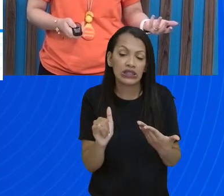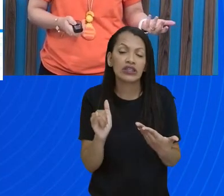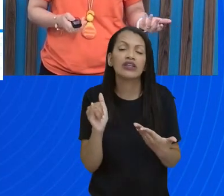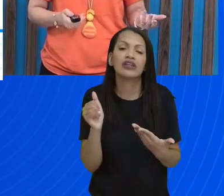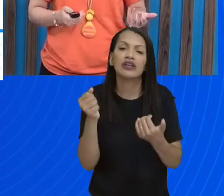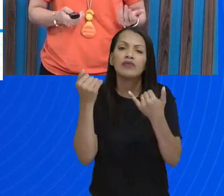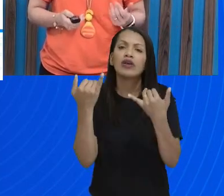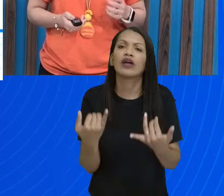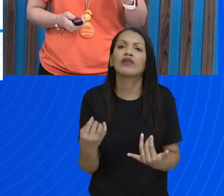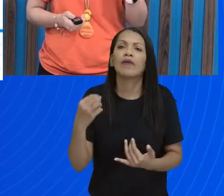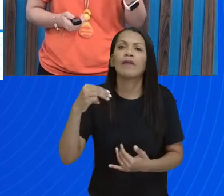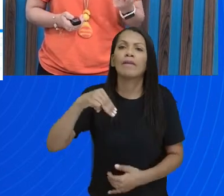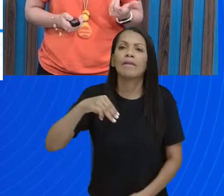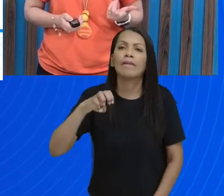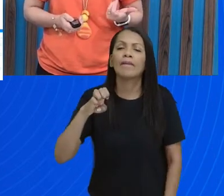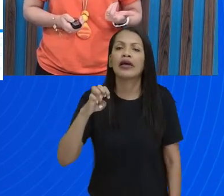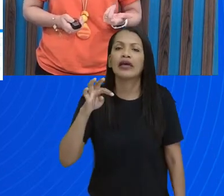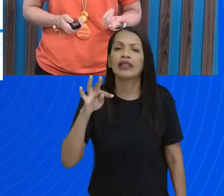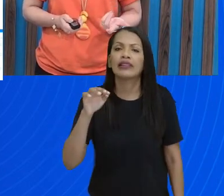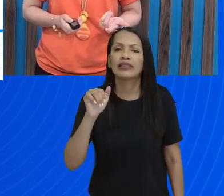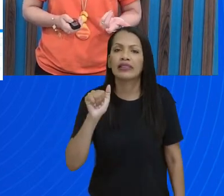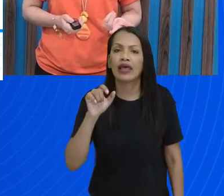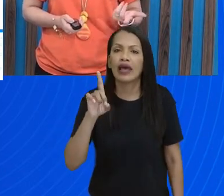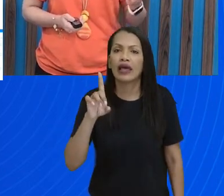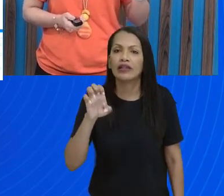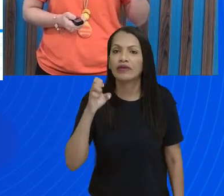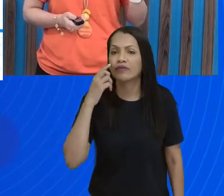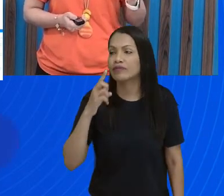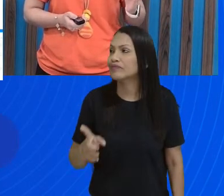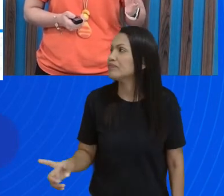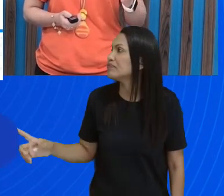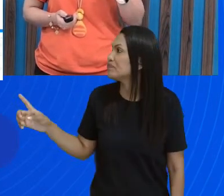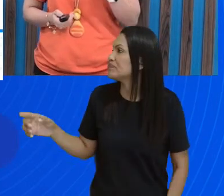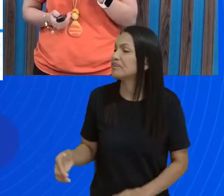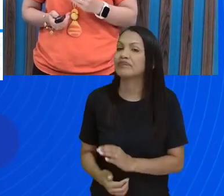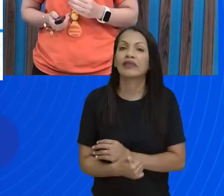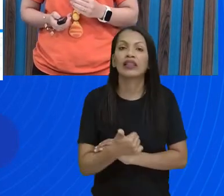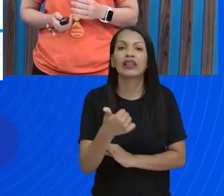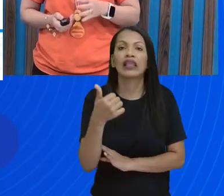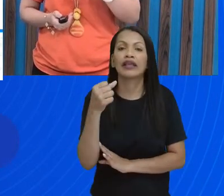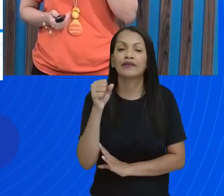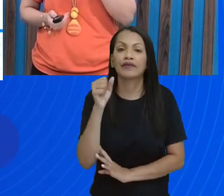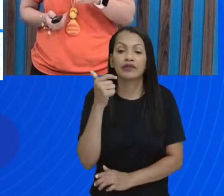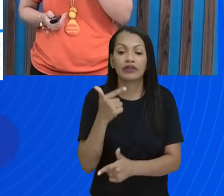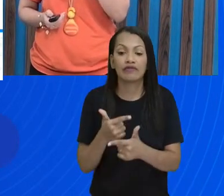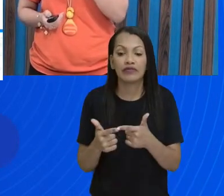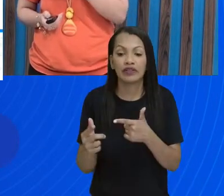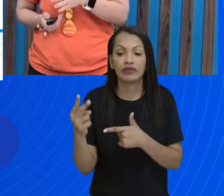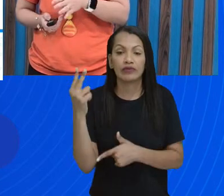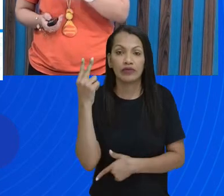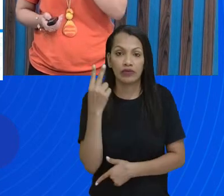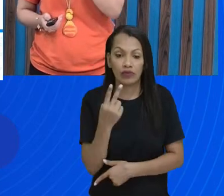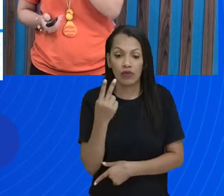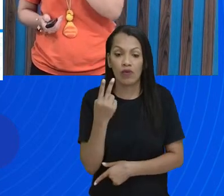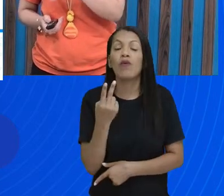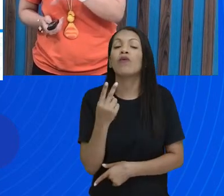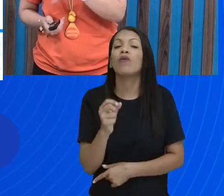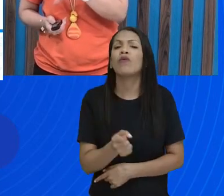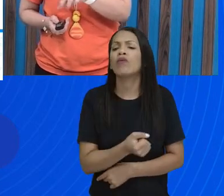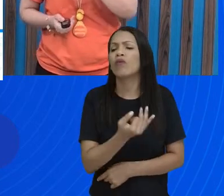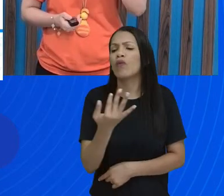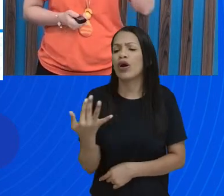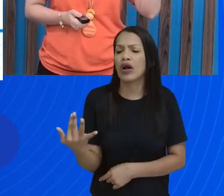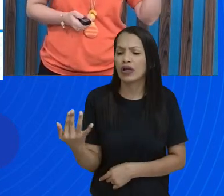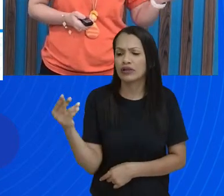metade, você vai pegar o 18 e dividir para 2. Quantas vezes o